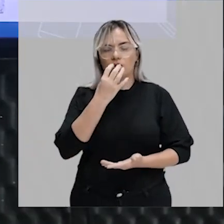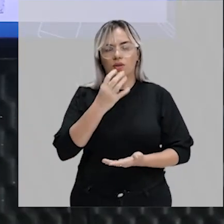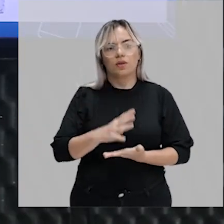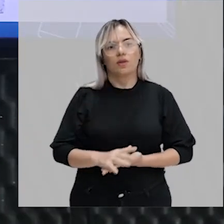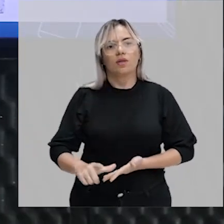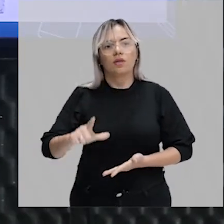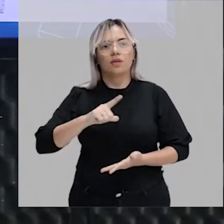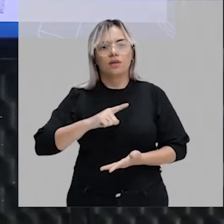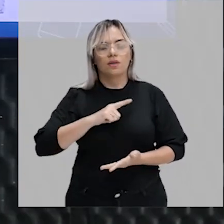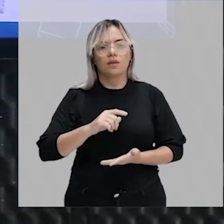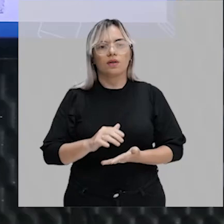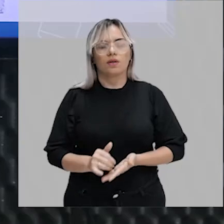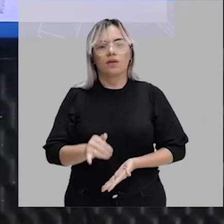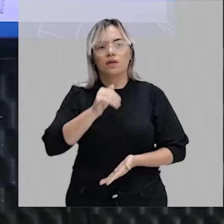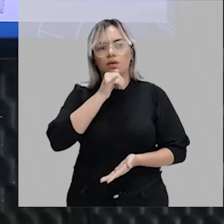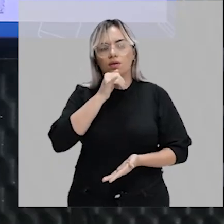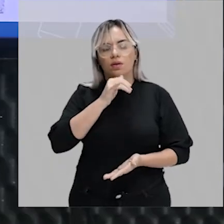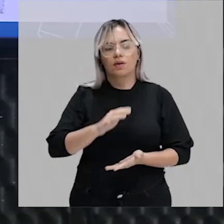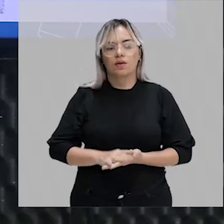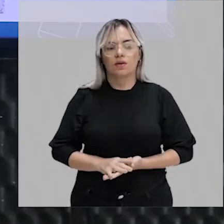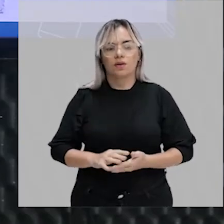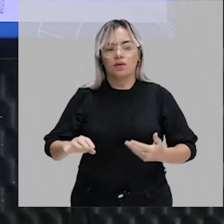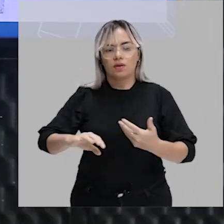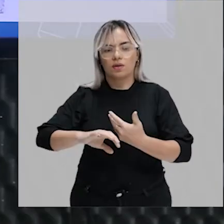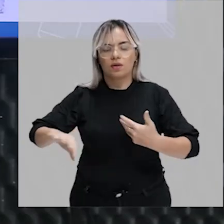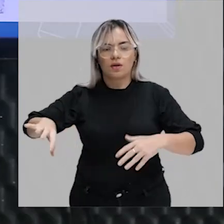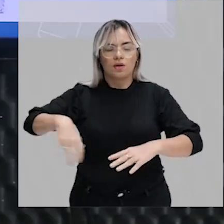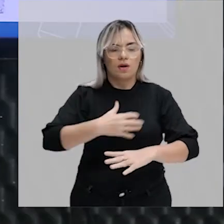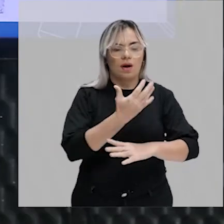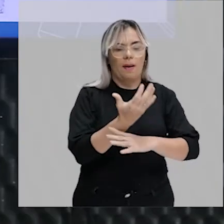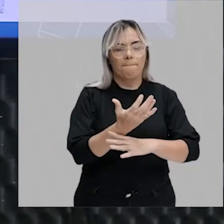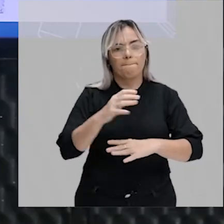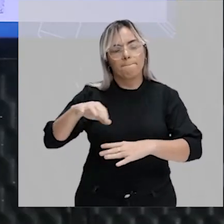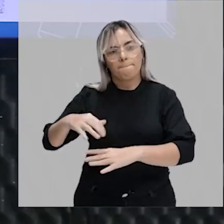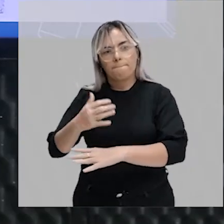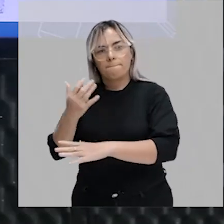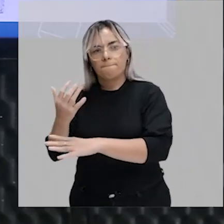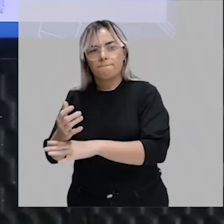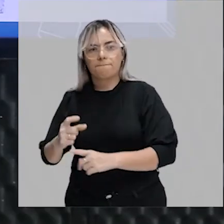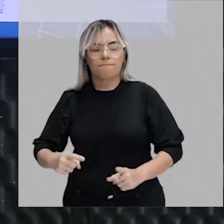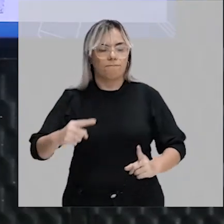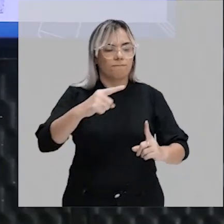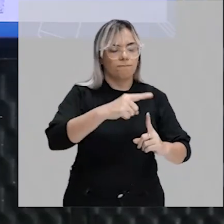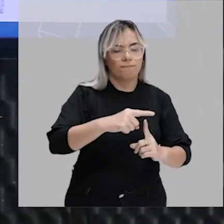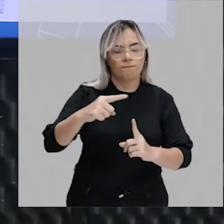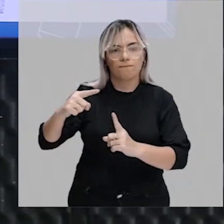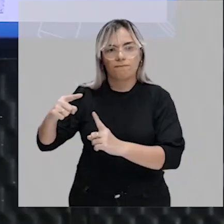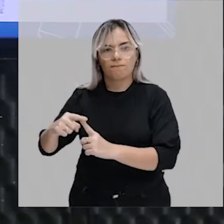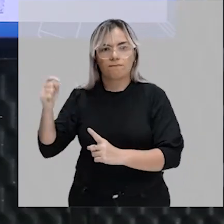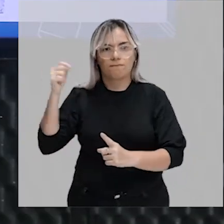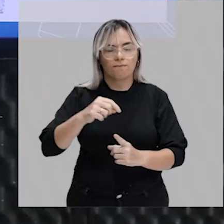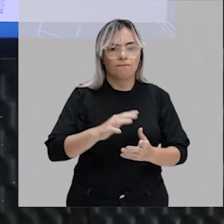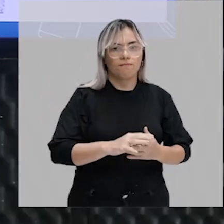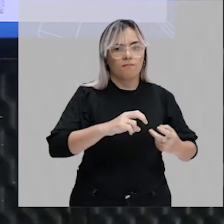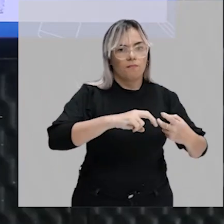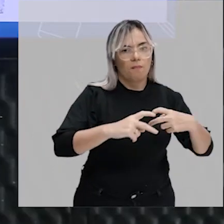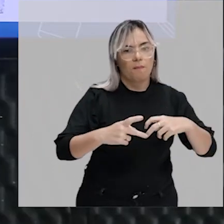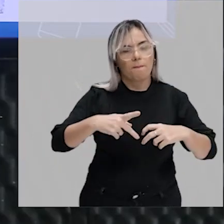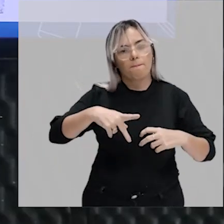por exemplo, o isolamento mecânico que ocorre em plantas, tá? Eu tenho tipos de plantas que produzem um tipo de